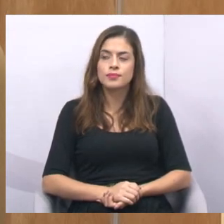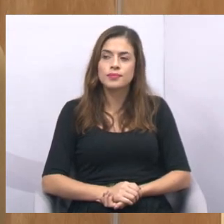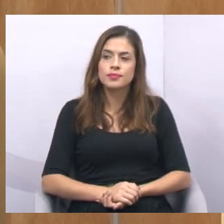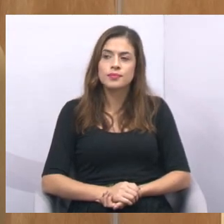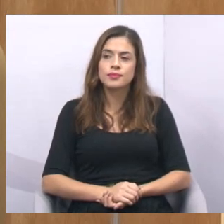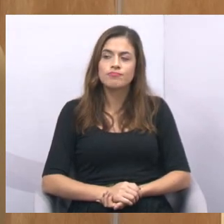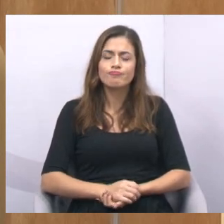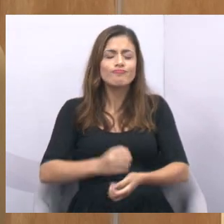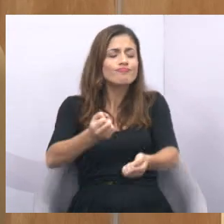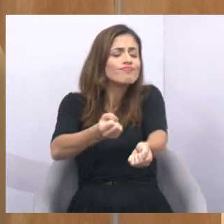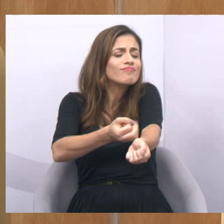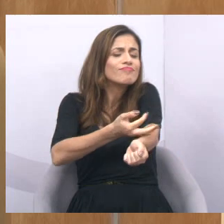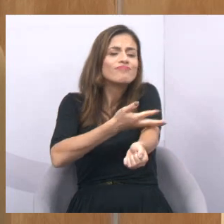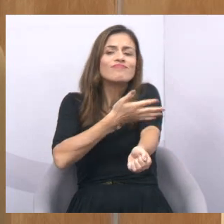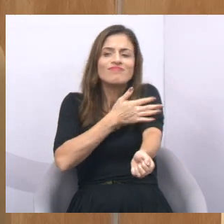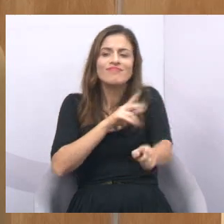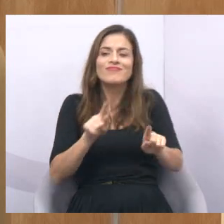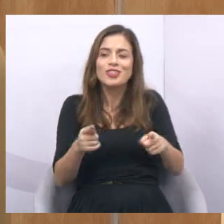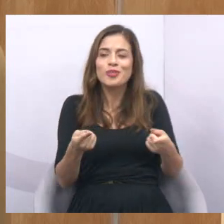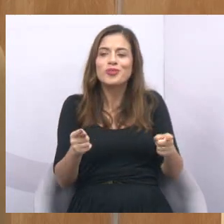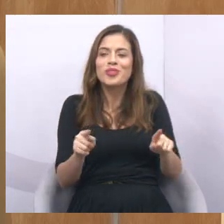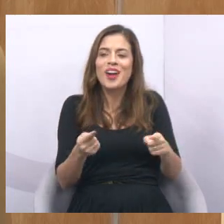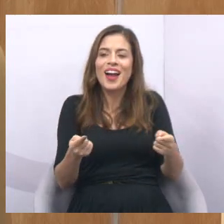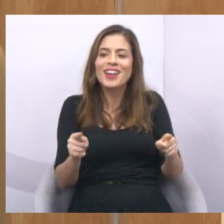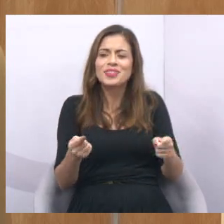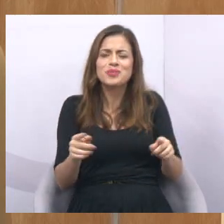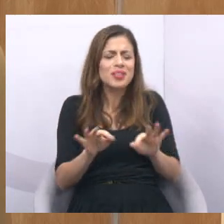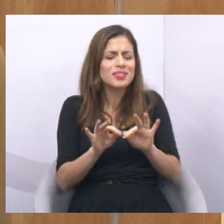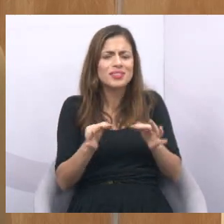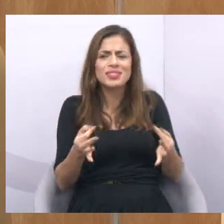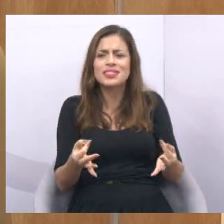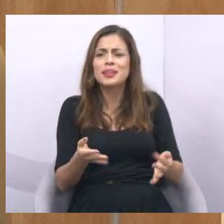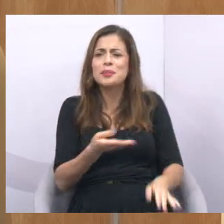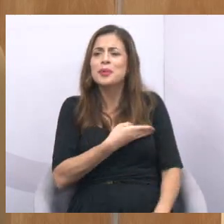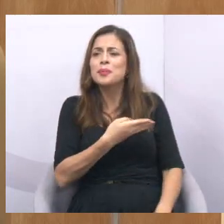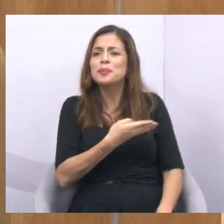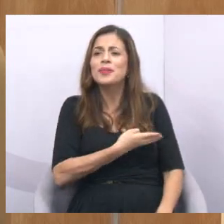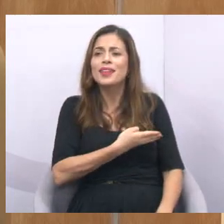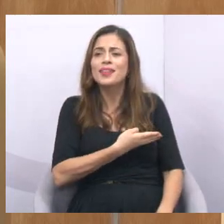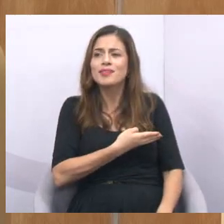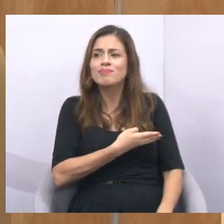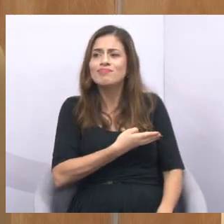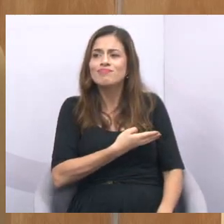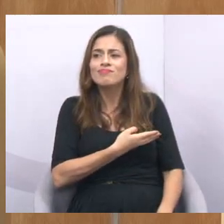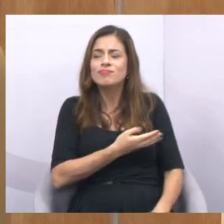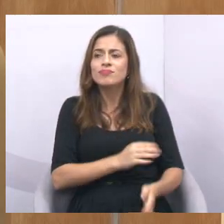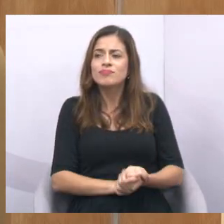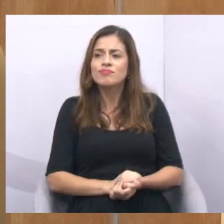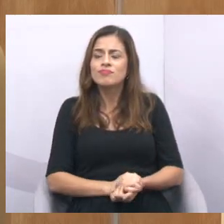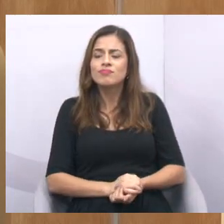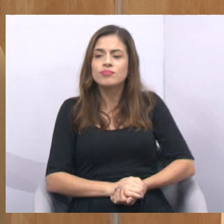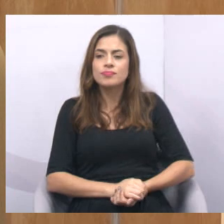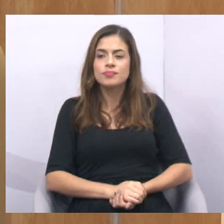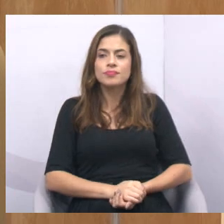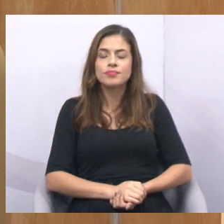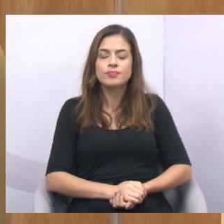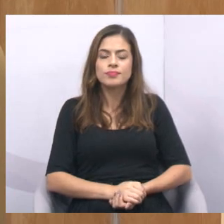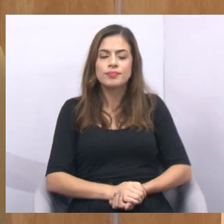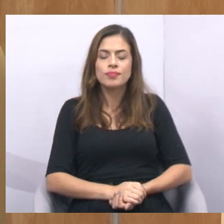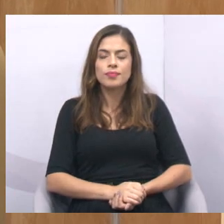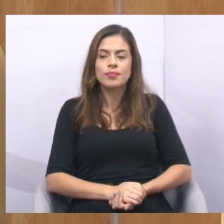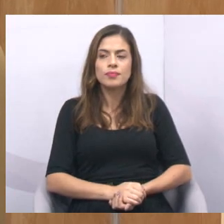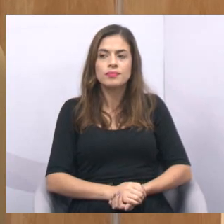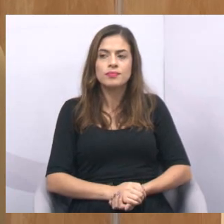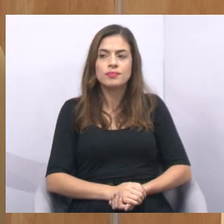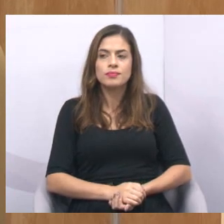na emoção, no churrasco, que era um churrasco simples, de amigos, lá, de coisa formal, né?